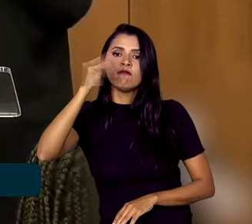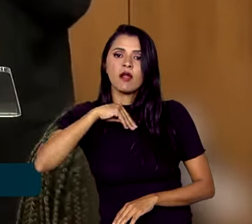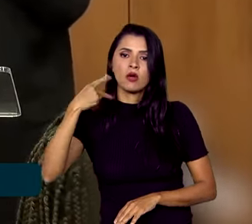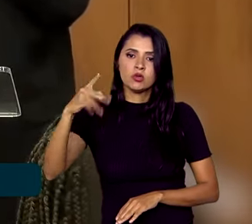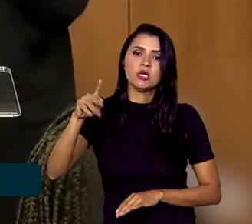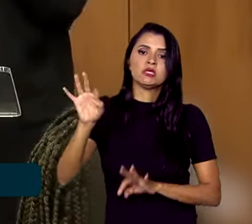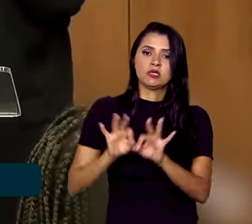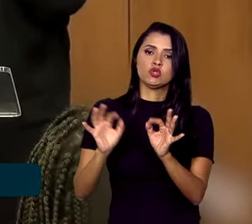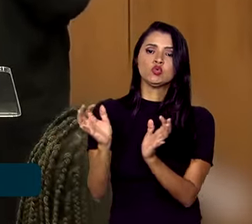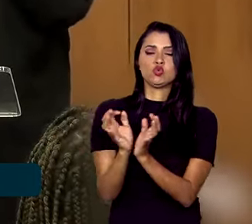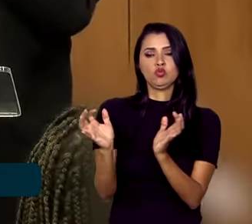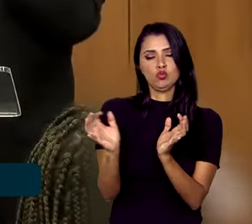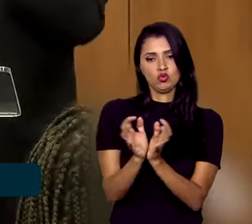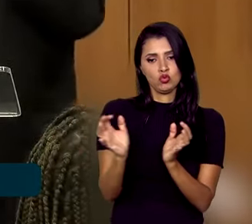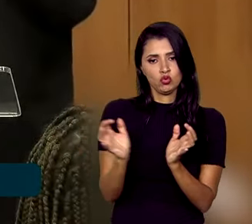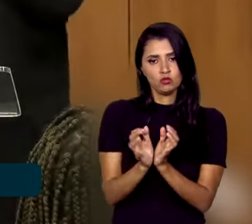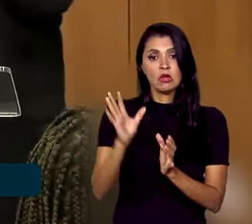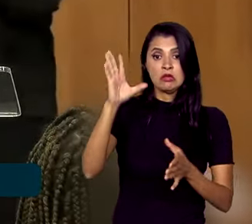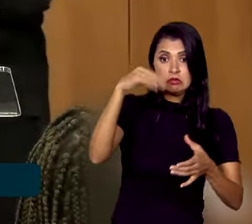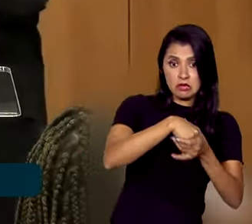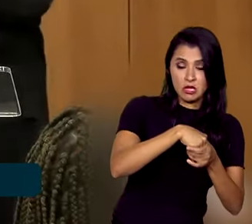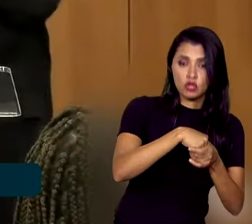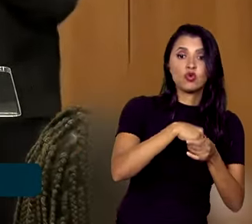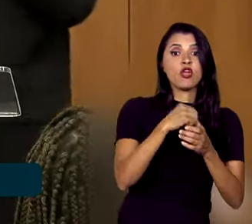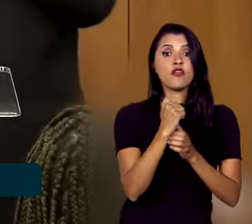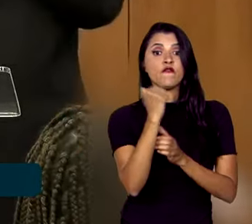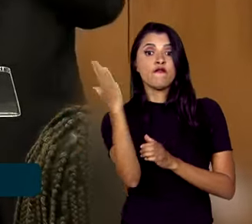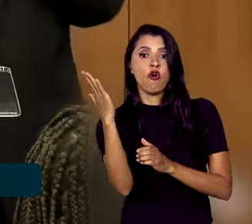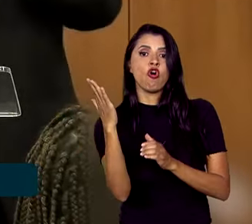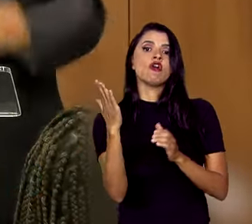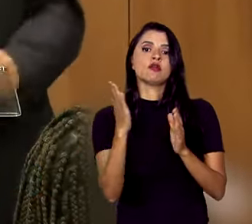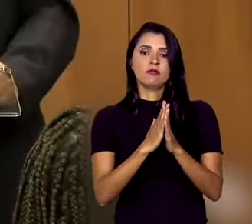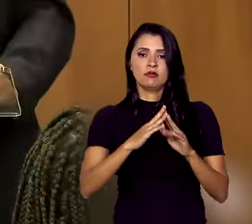Tais organizações dentro e fora do sistema penitenciário